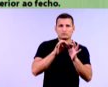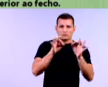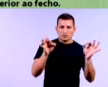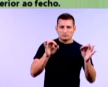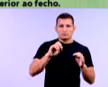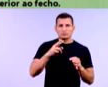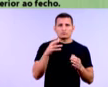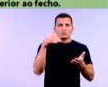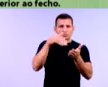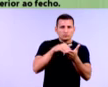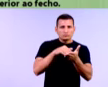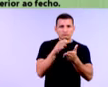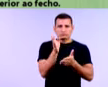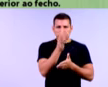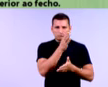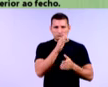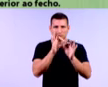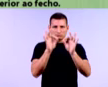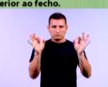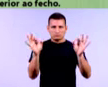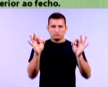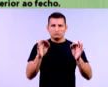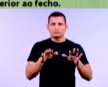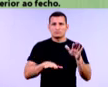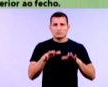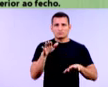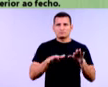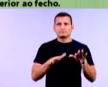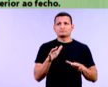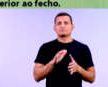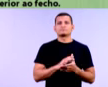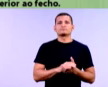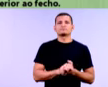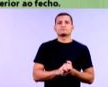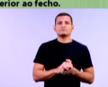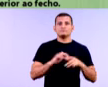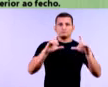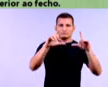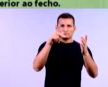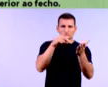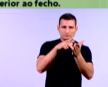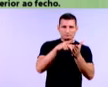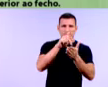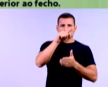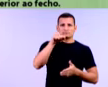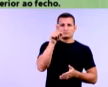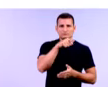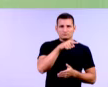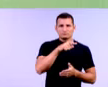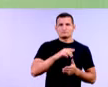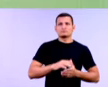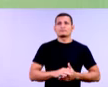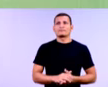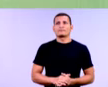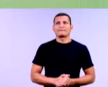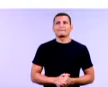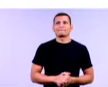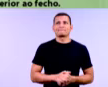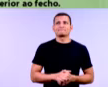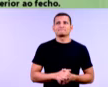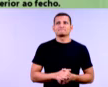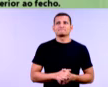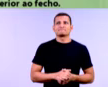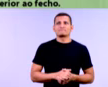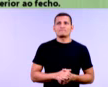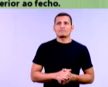dependendo. Ok? Então, no caso aqui, professora Tayane? Aqui também é verdadeiro. Eu aproveito para